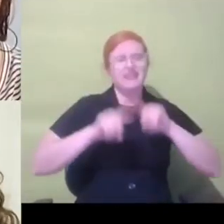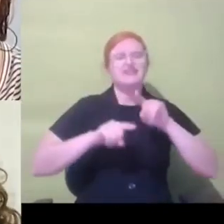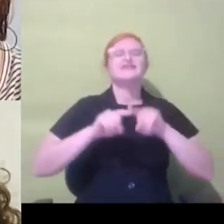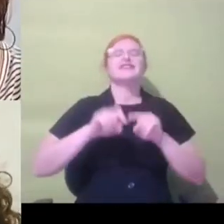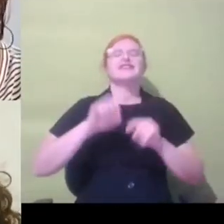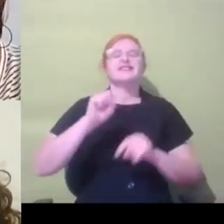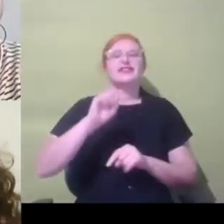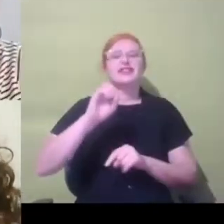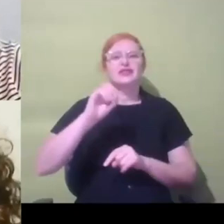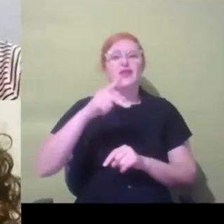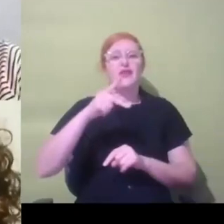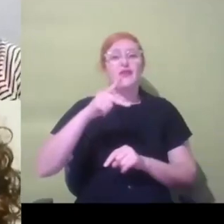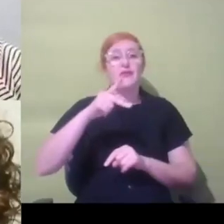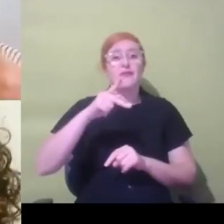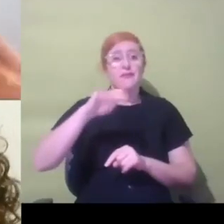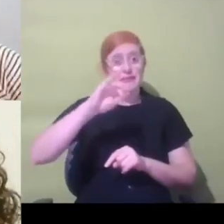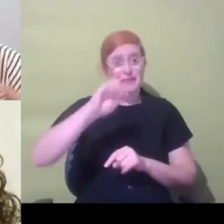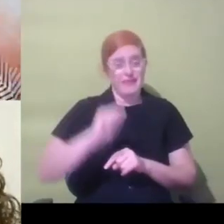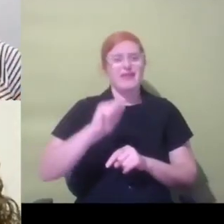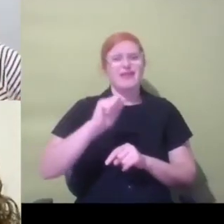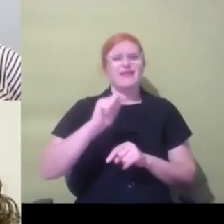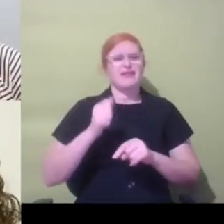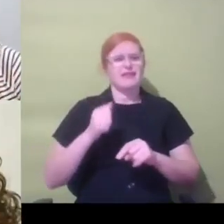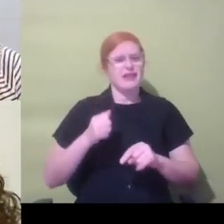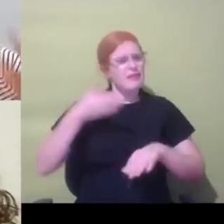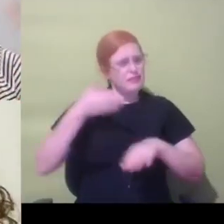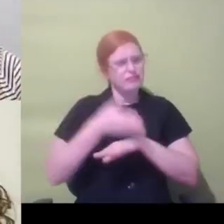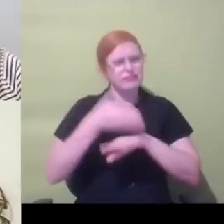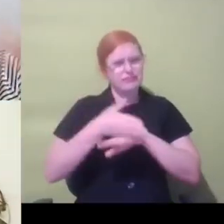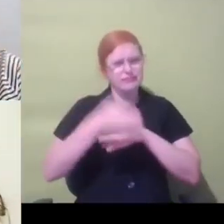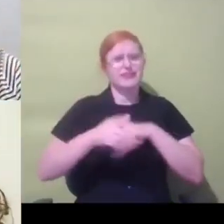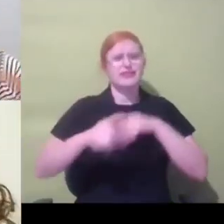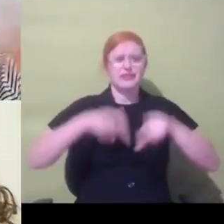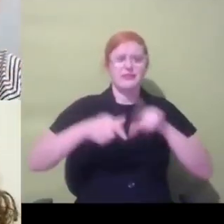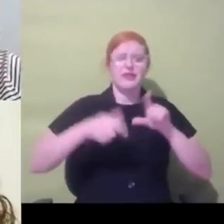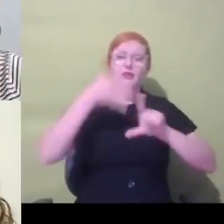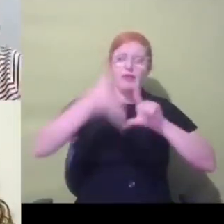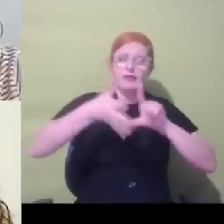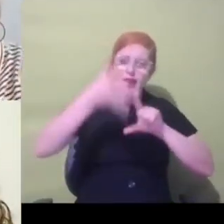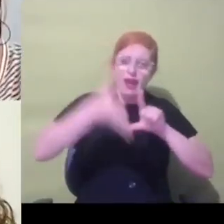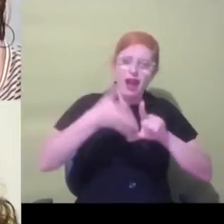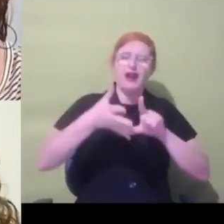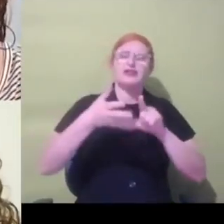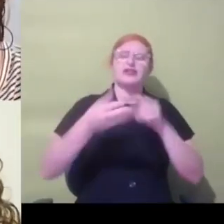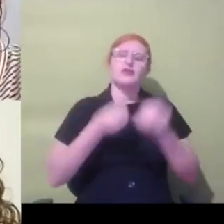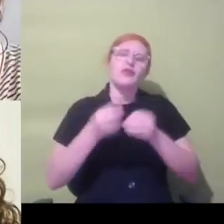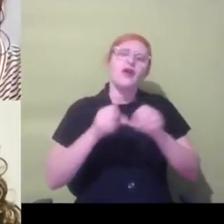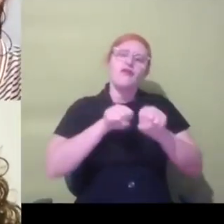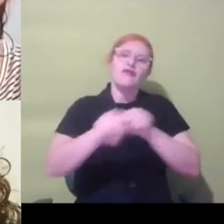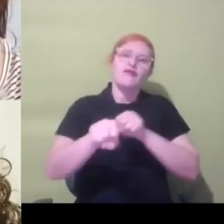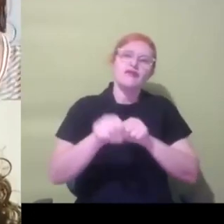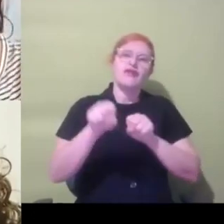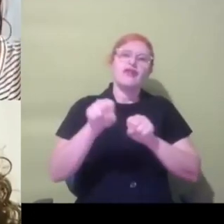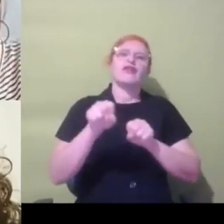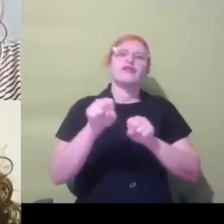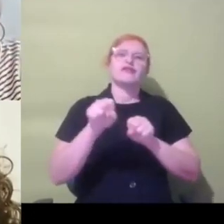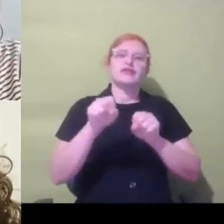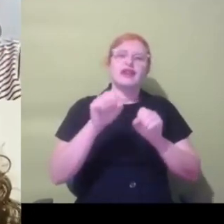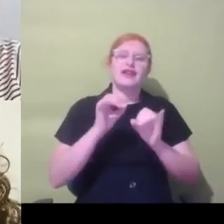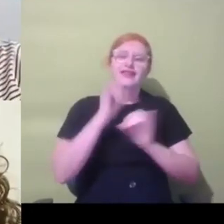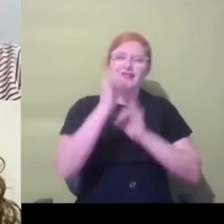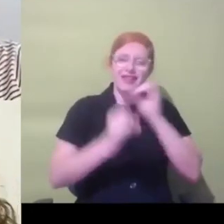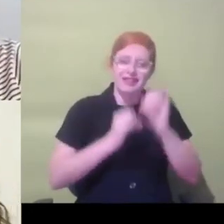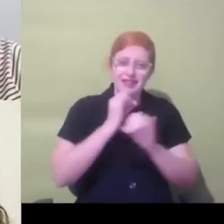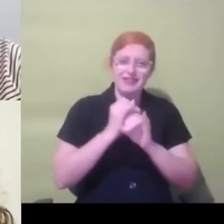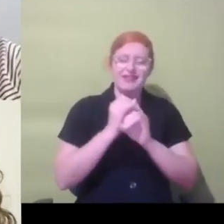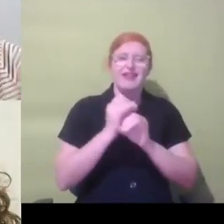webinários, e a gente vai conversar um pouco sobre os desafios de fazer formação virtual à distância, né, Sofia? Um pouco dos debates que a gente